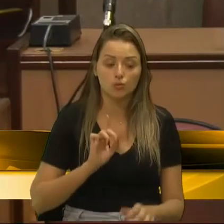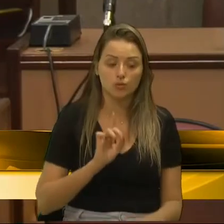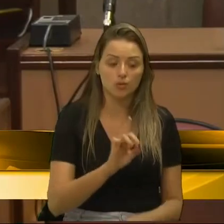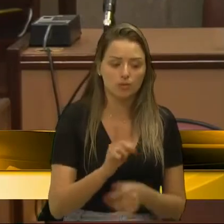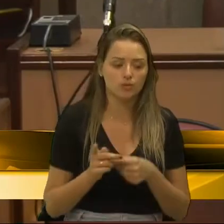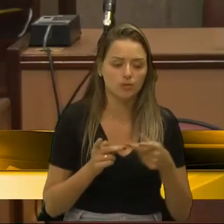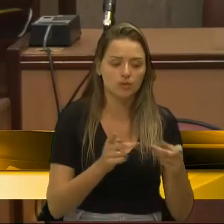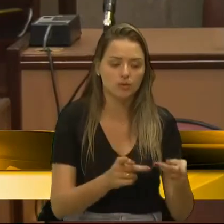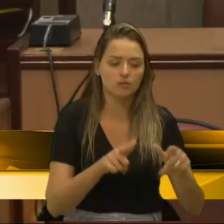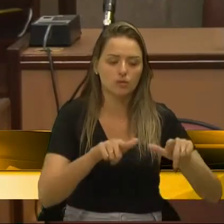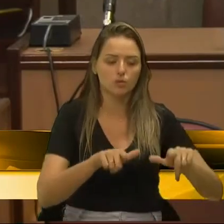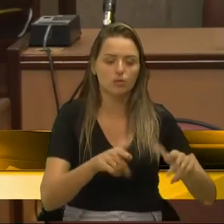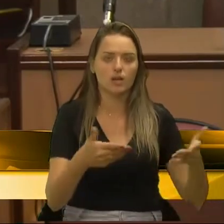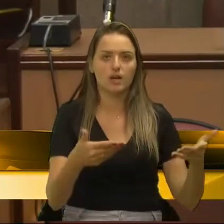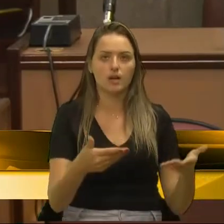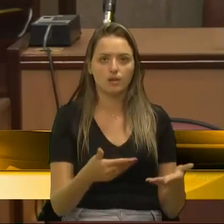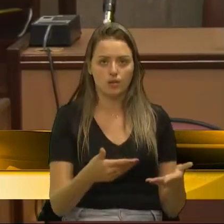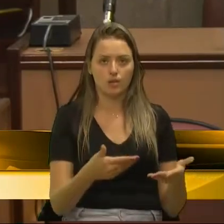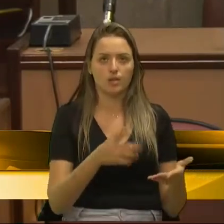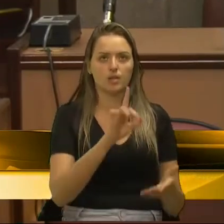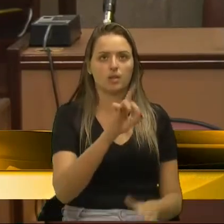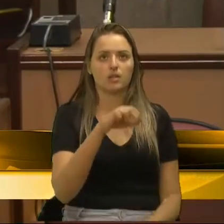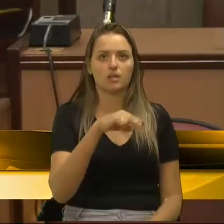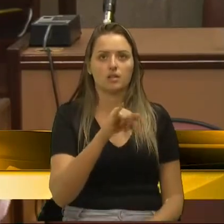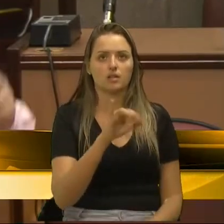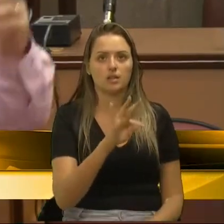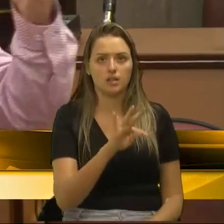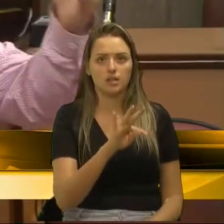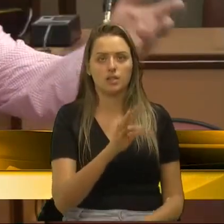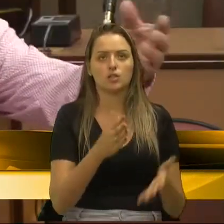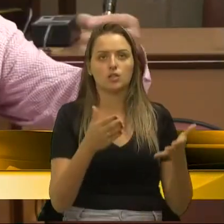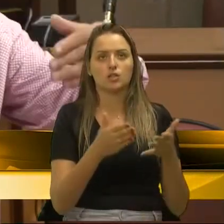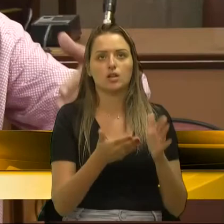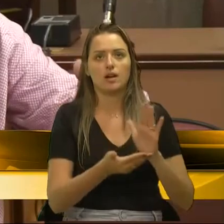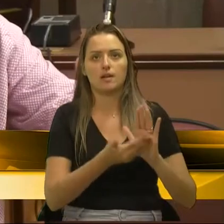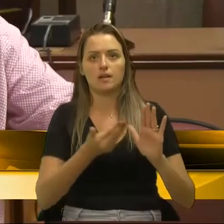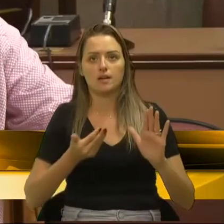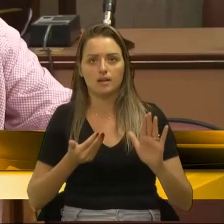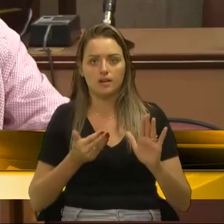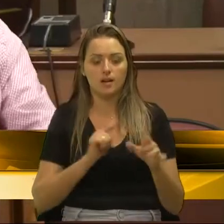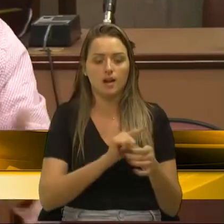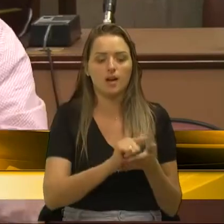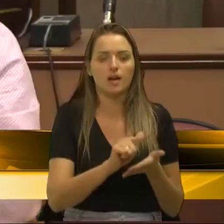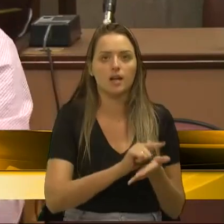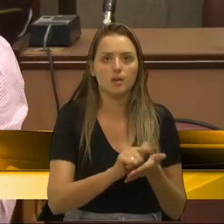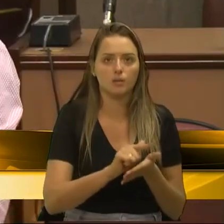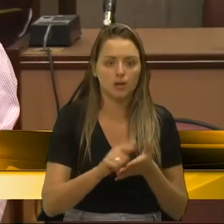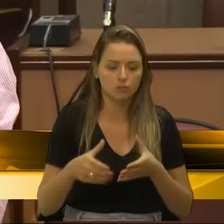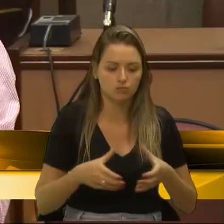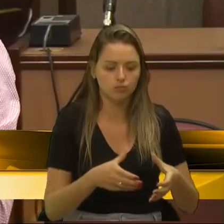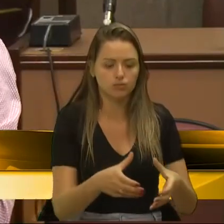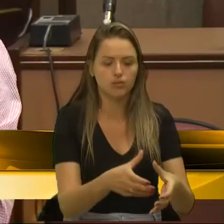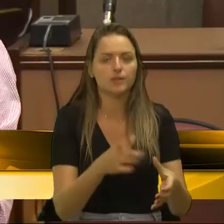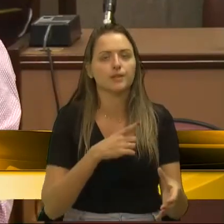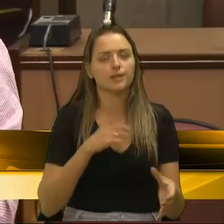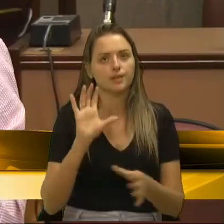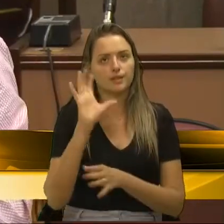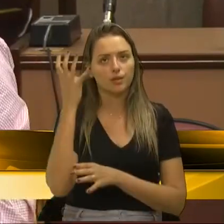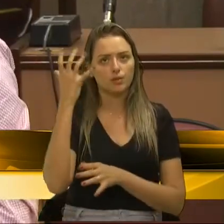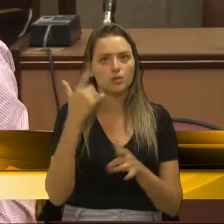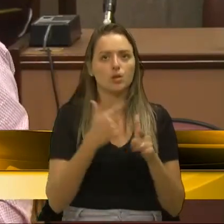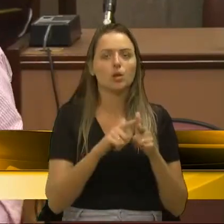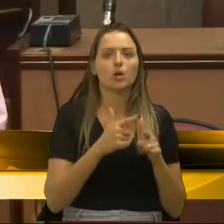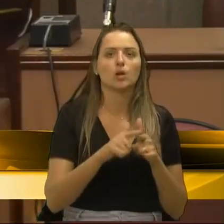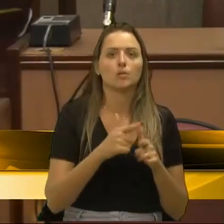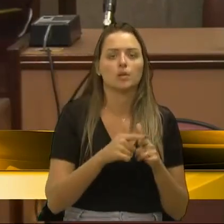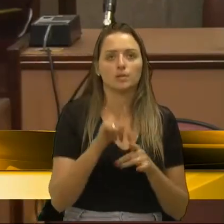nesse exato momento o DENIT está lá desentupindo aqueles dois bueiros grandes que causou tudo isso, que